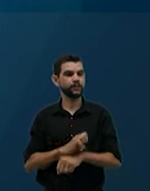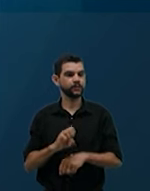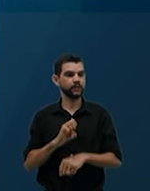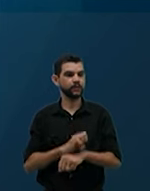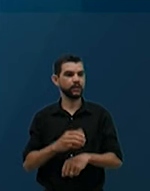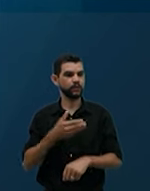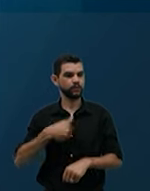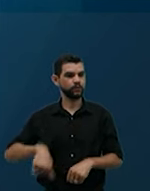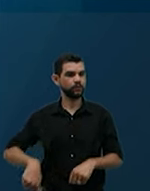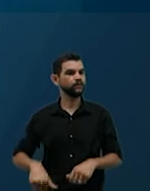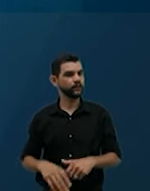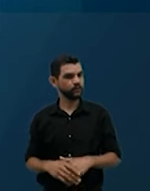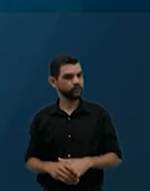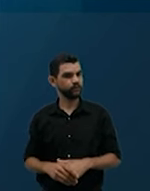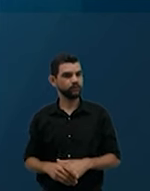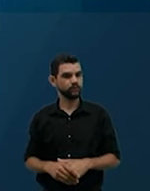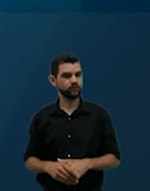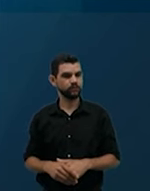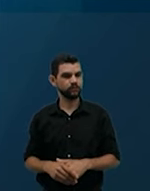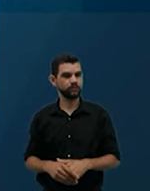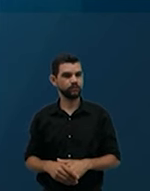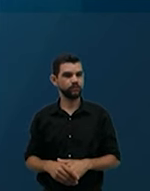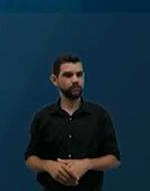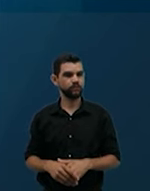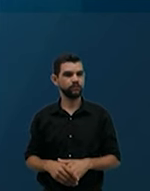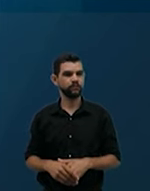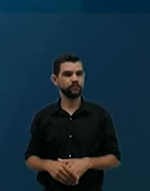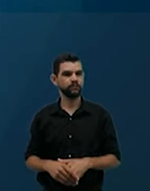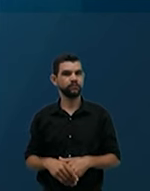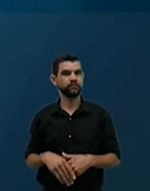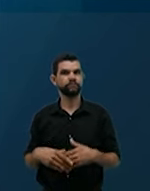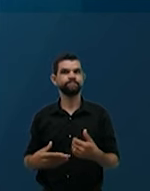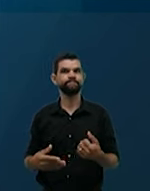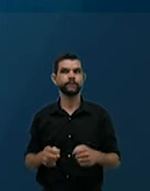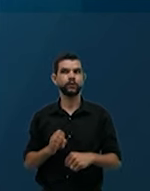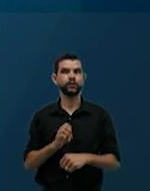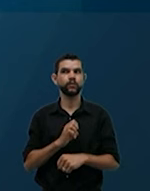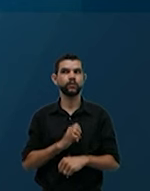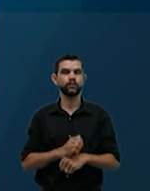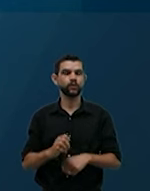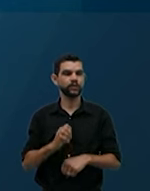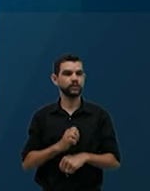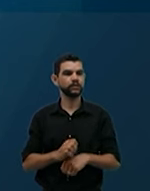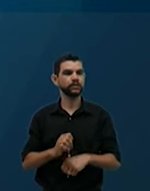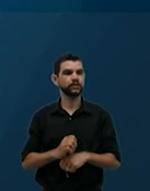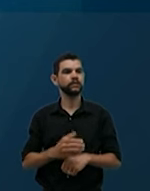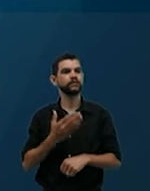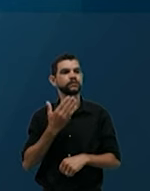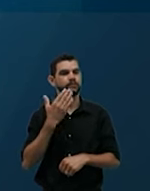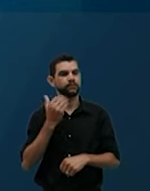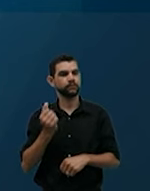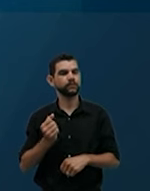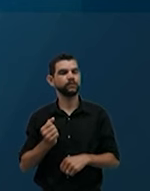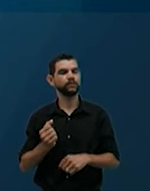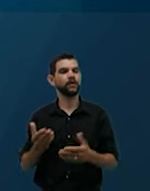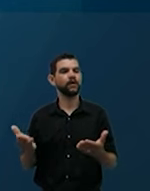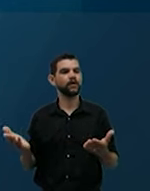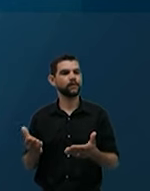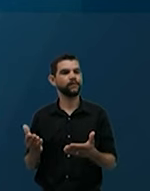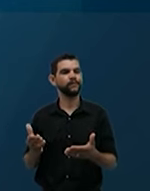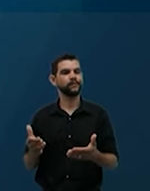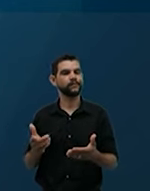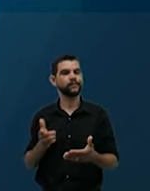mandado de segurança. E aí nós temos aqui uma situação em que o Estado é vencido, precisa recorrer, ou quer recorrer, do